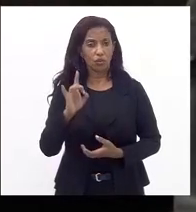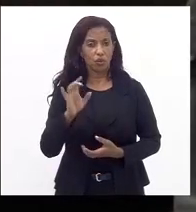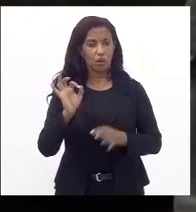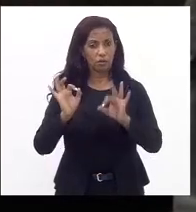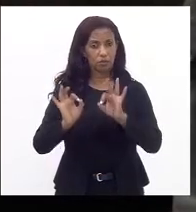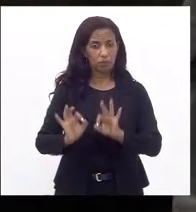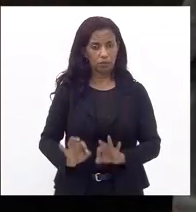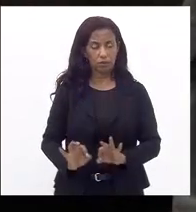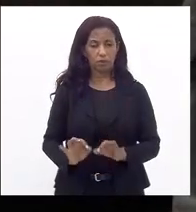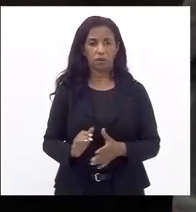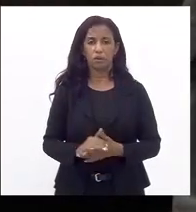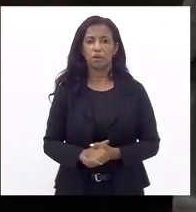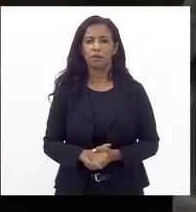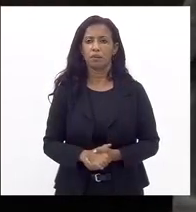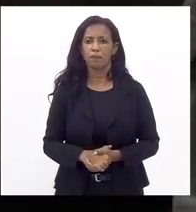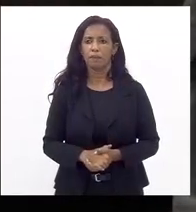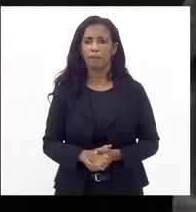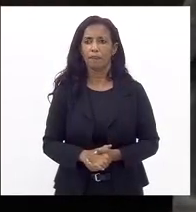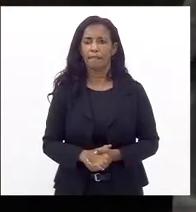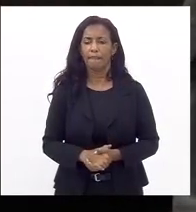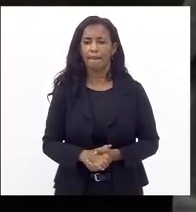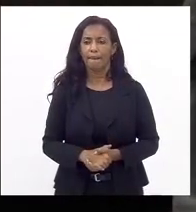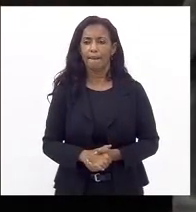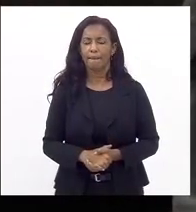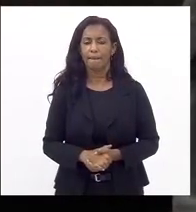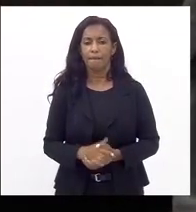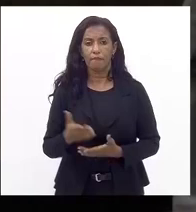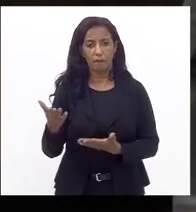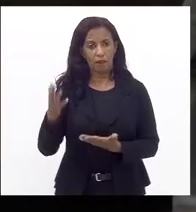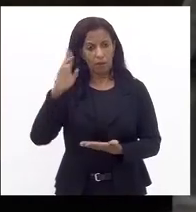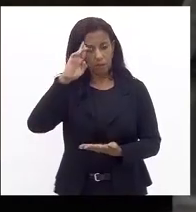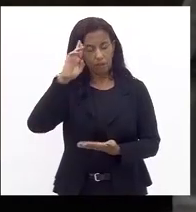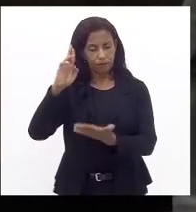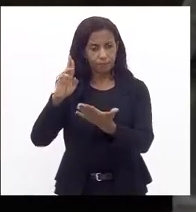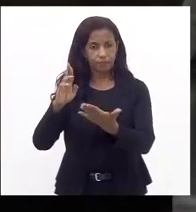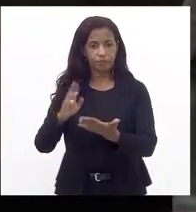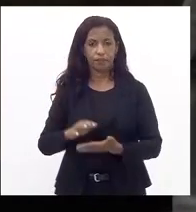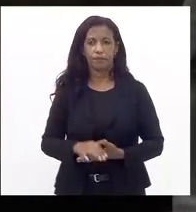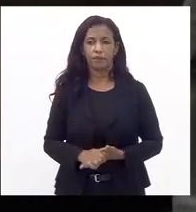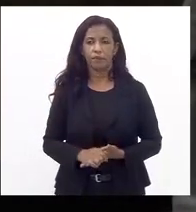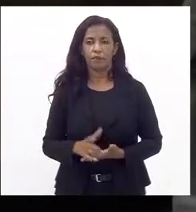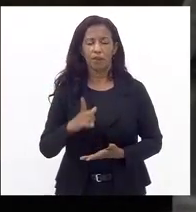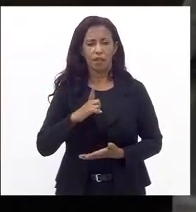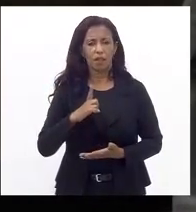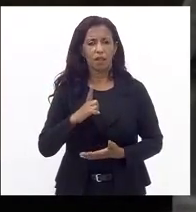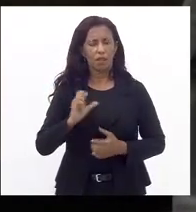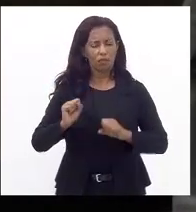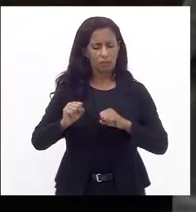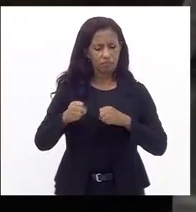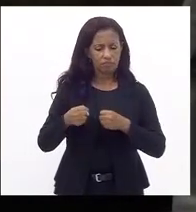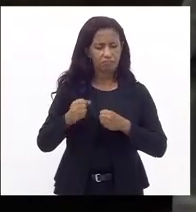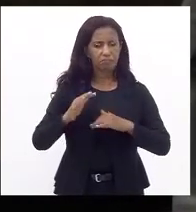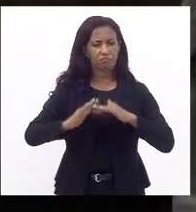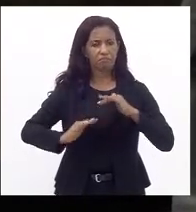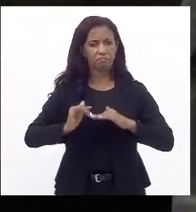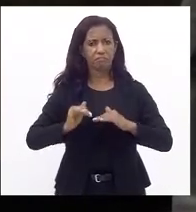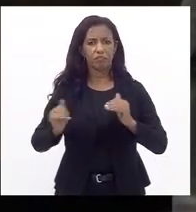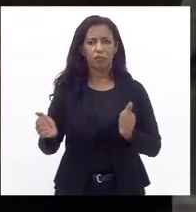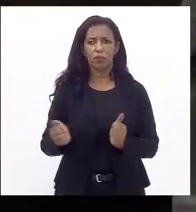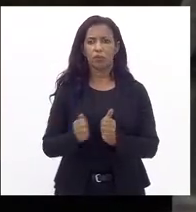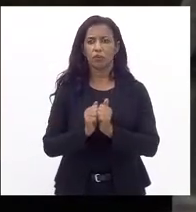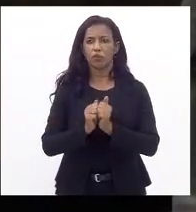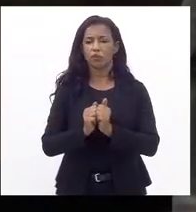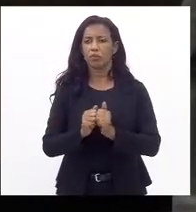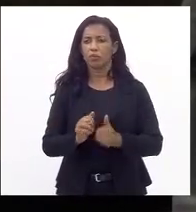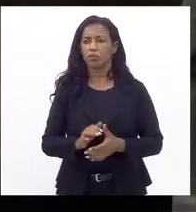deu certo é porque vossa excelência comandou e teve a capacidade junto com